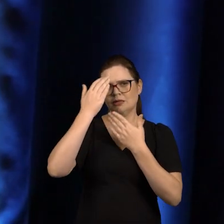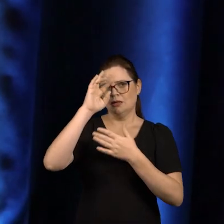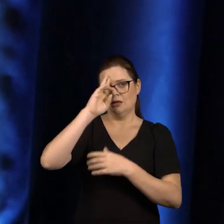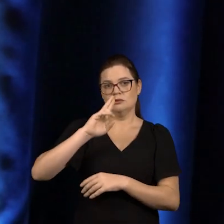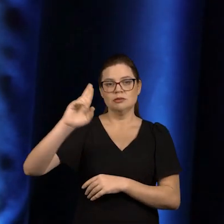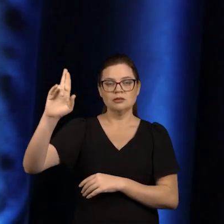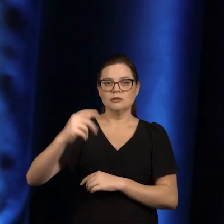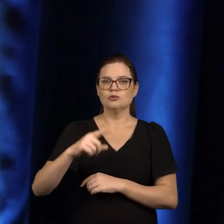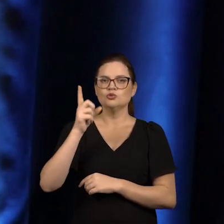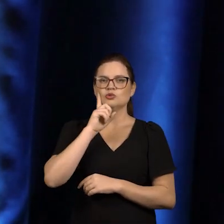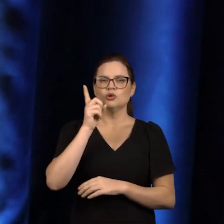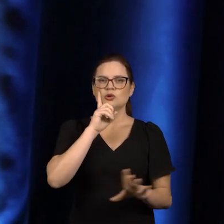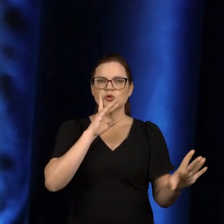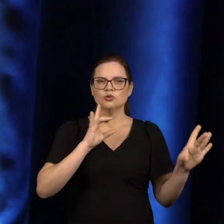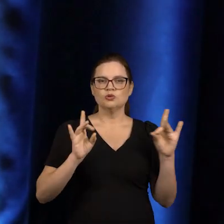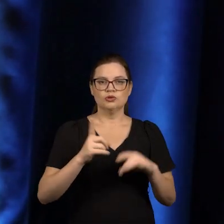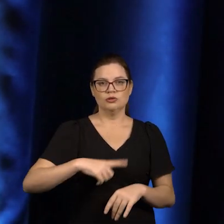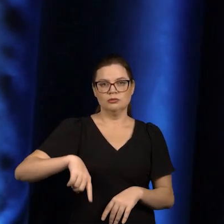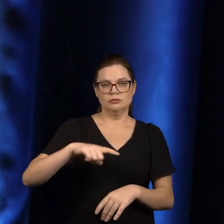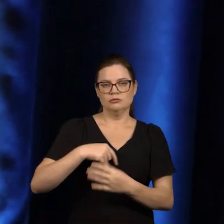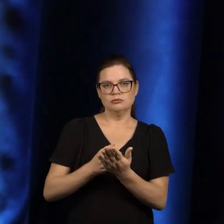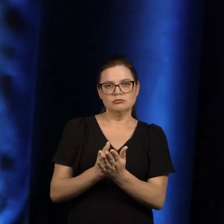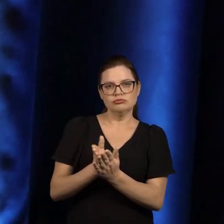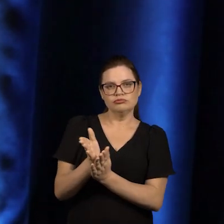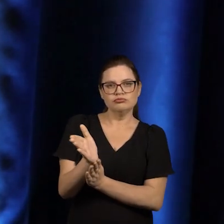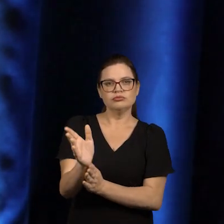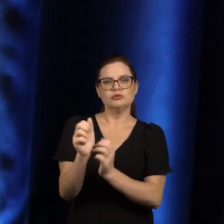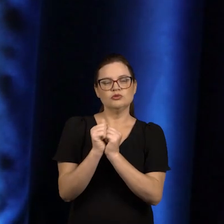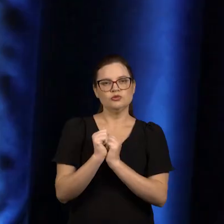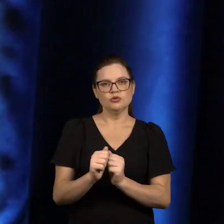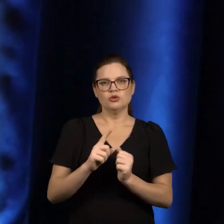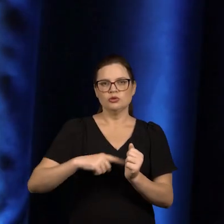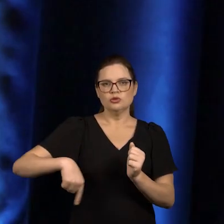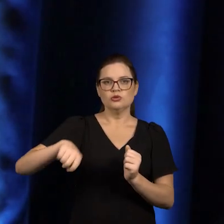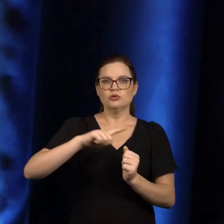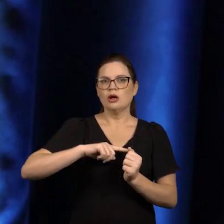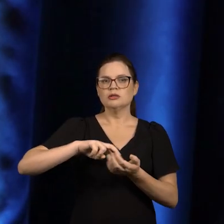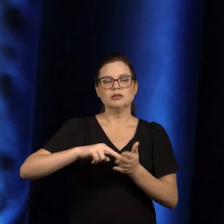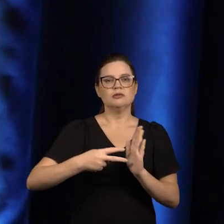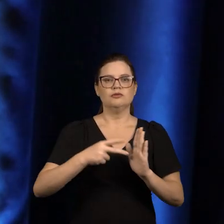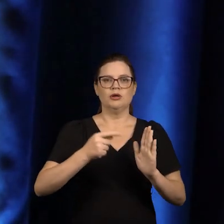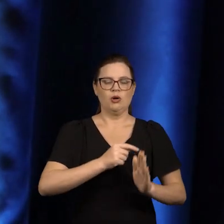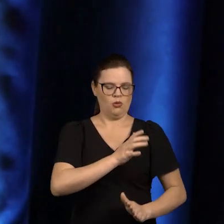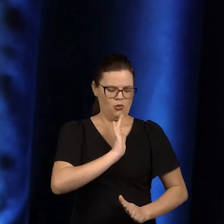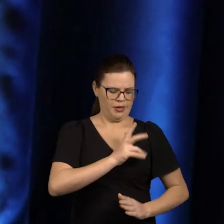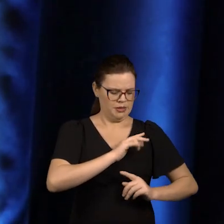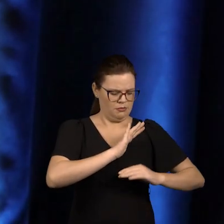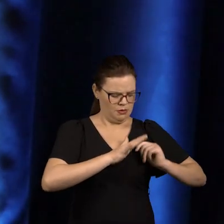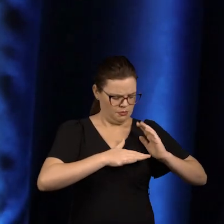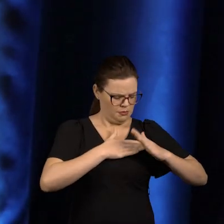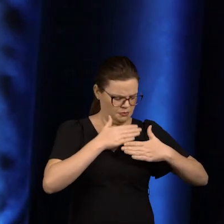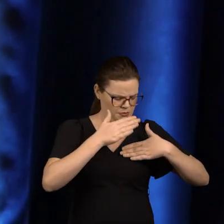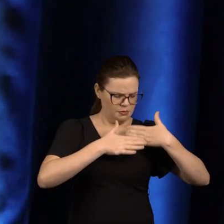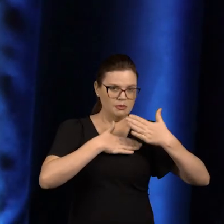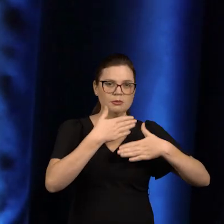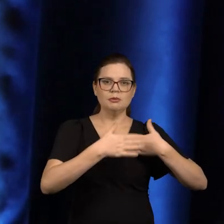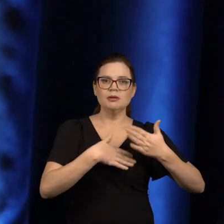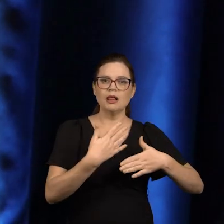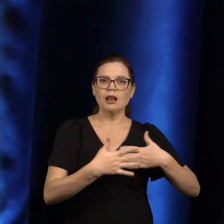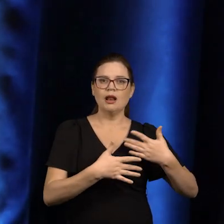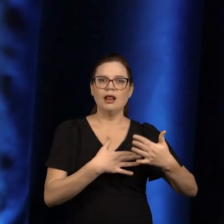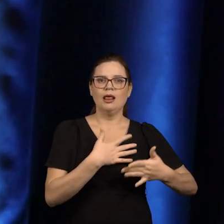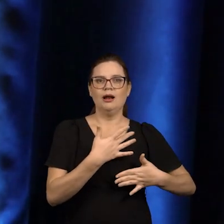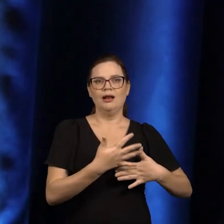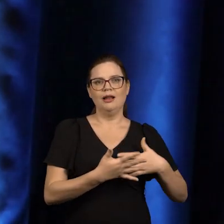que caminhamos, nós estamos edificando o nosso coração, preservando o nosso coração